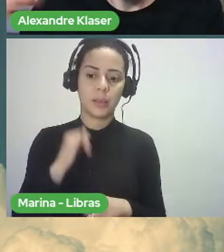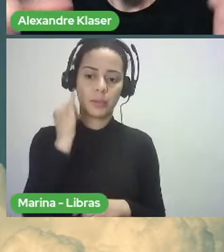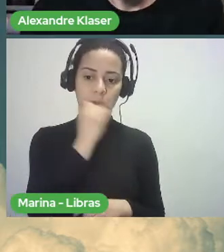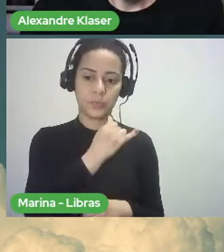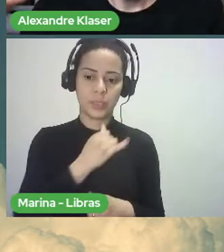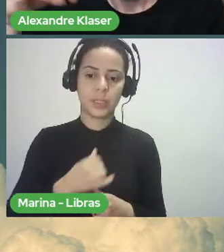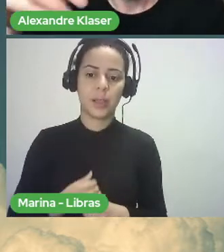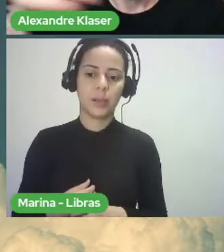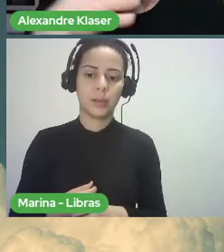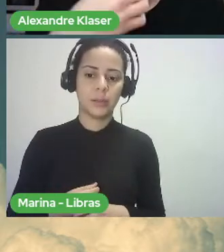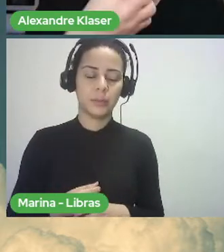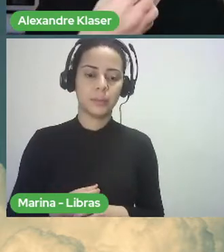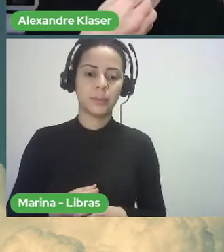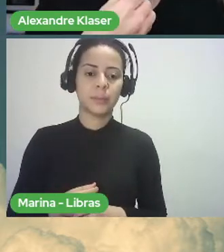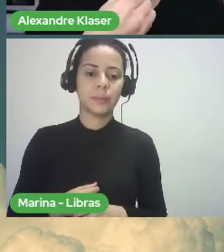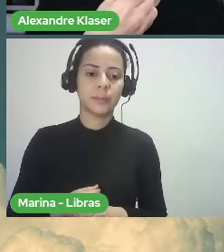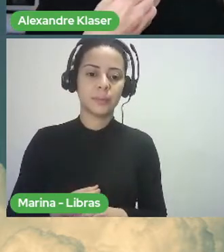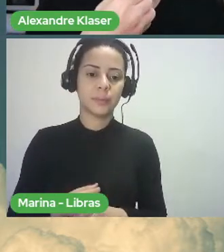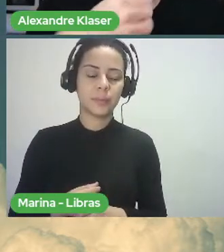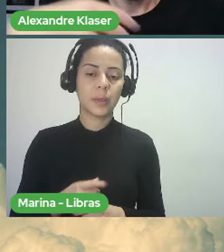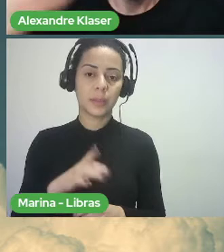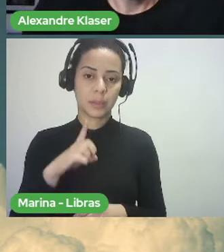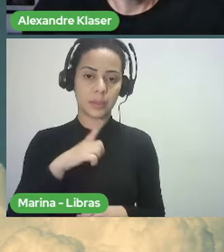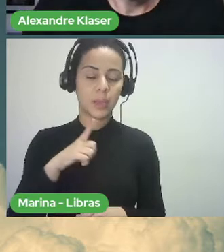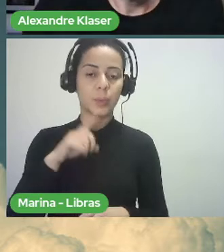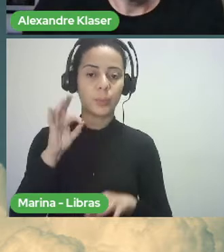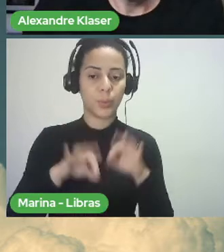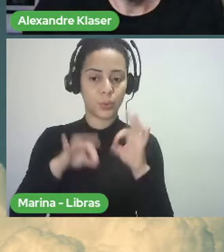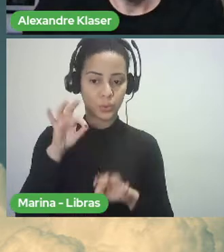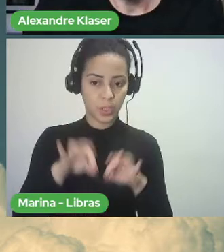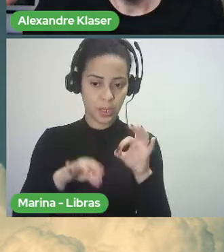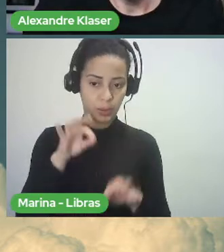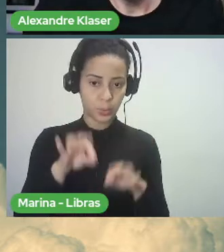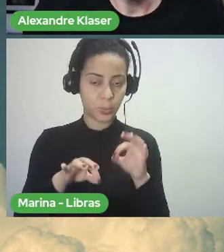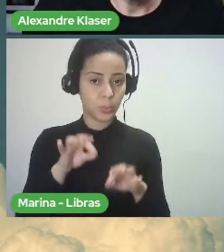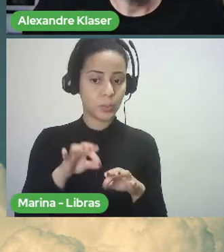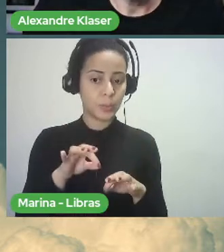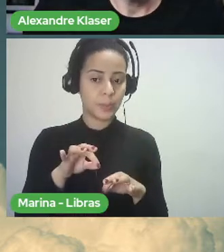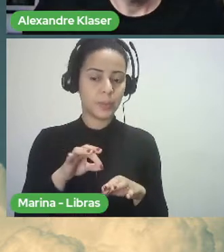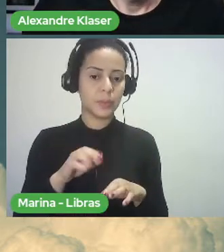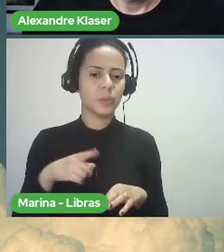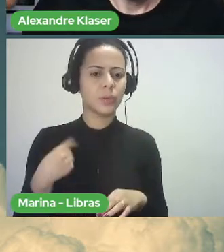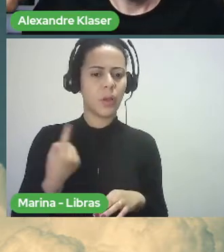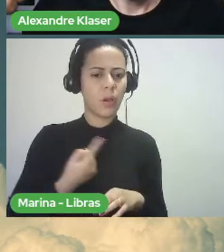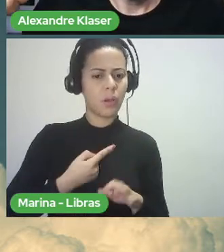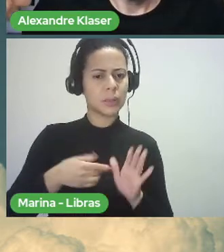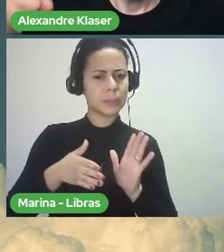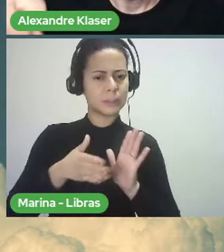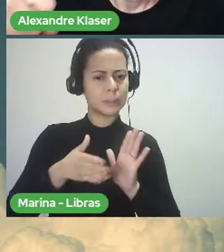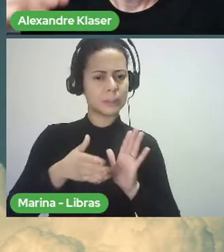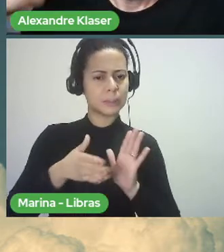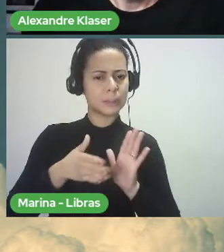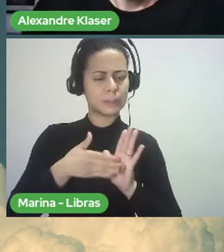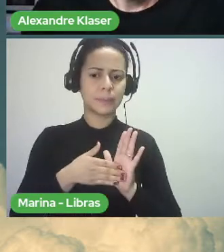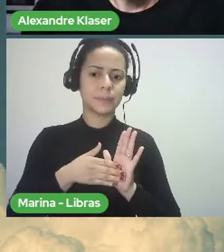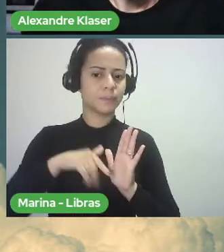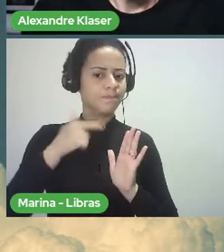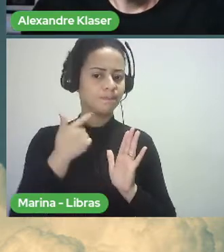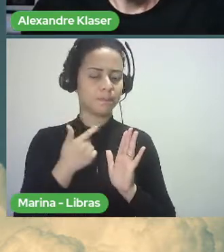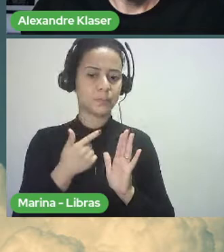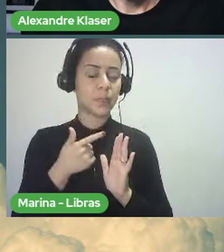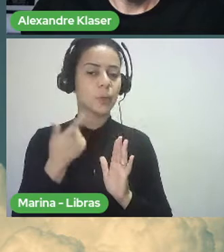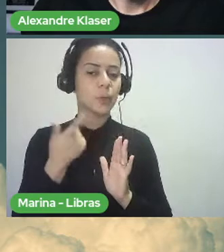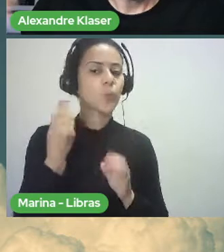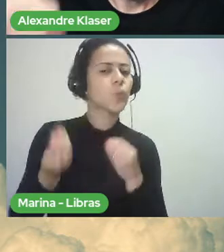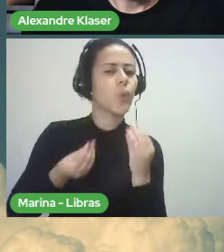uma ideia, a gente leva muito tempo, a gente também tem a questão que é o seguinte, a gente não tem a disciplina nem a mecânica de verificar se aquilo realmente